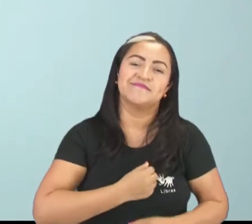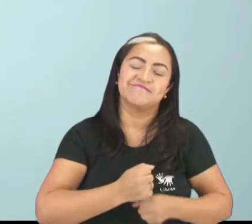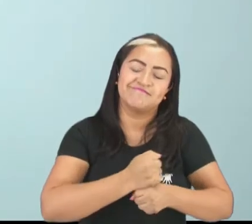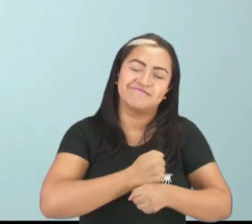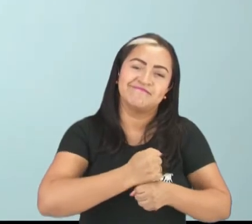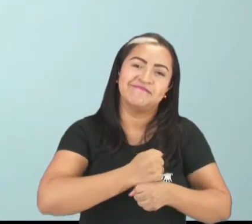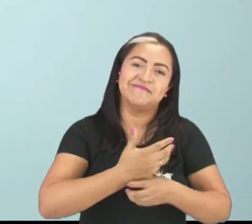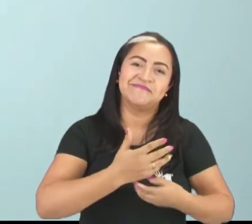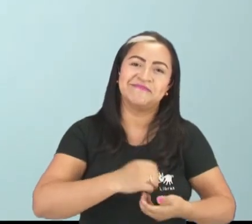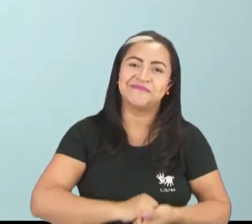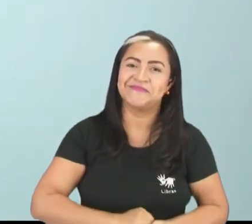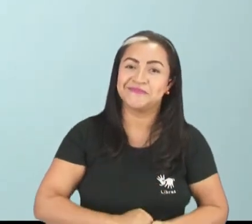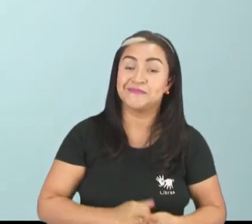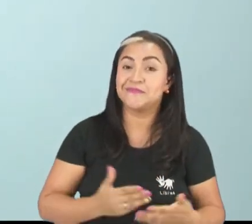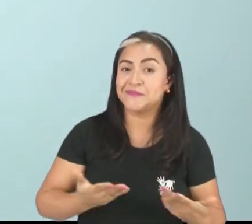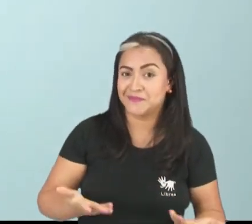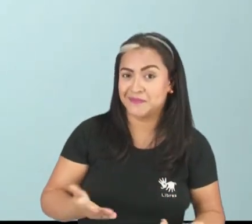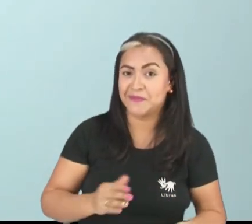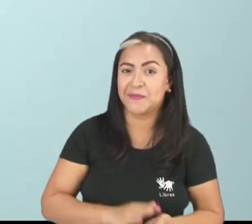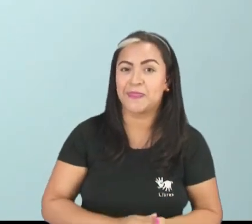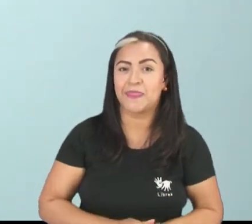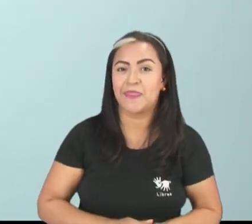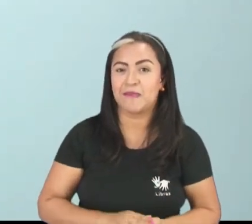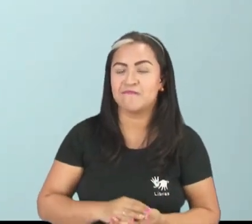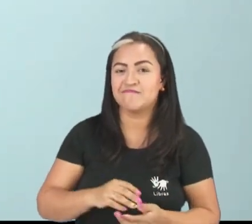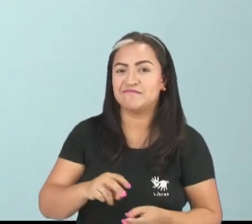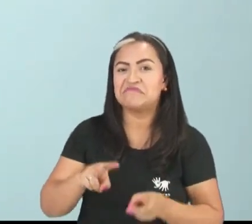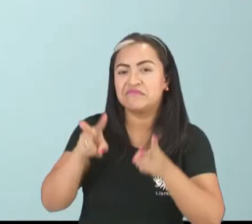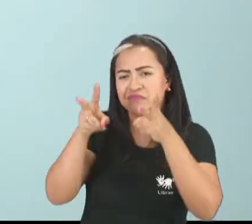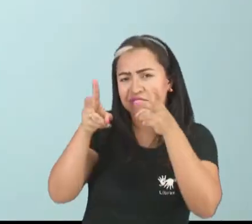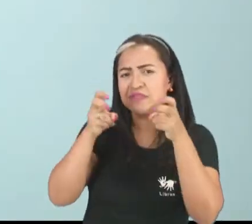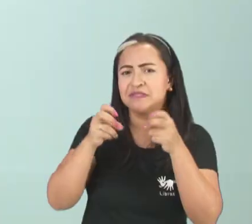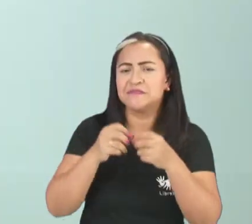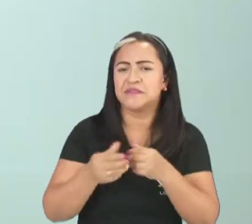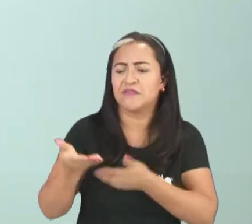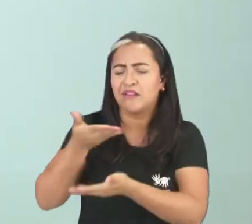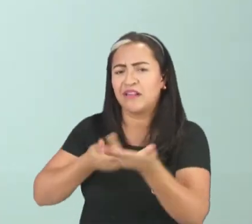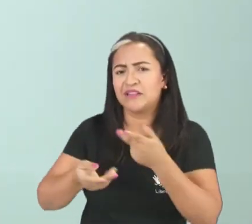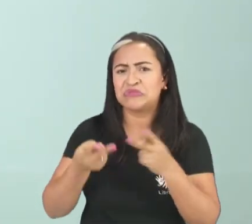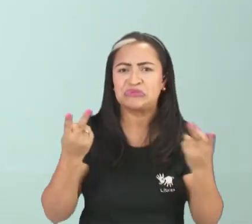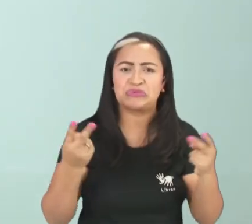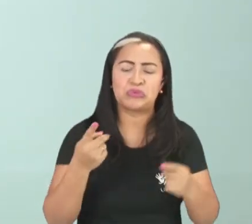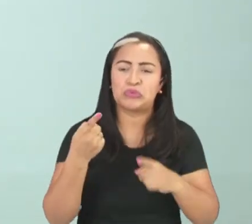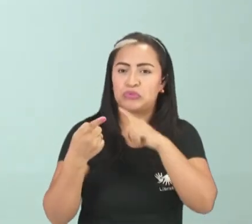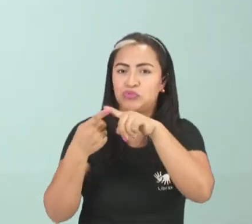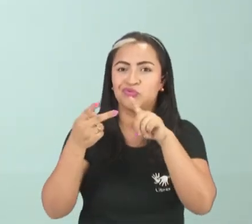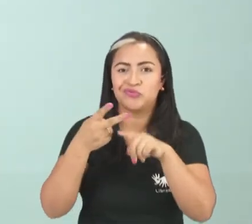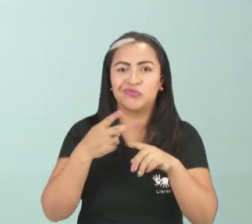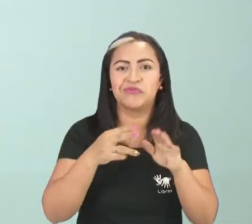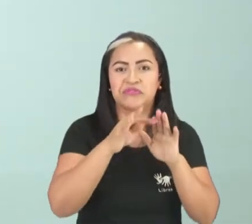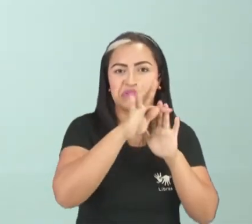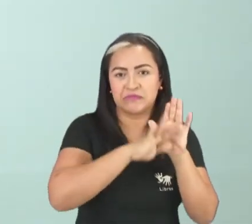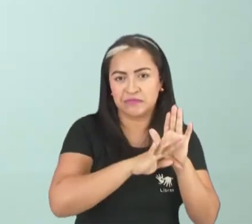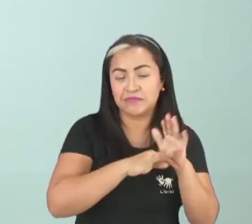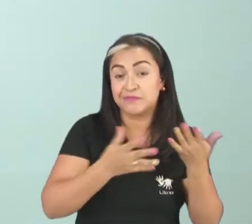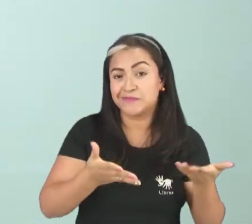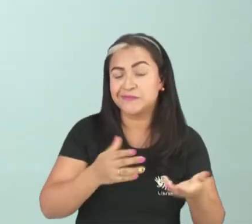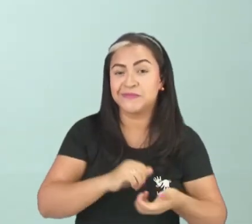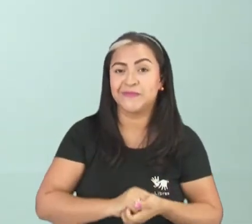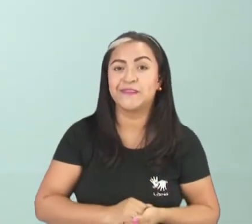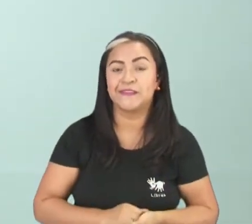relação, né, entre esses textos? Tá? Então, nós vamos ter, sim, dentro da literatura,